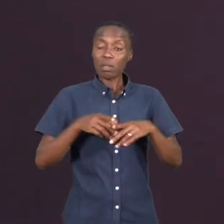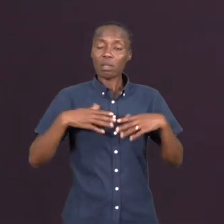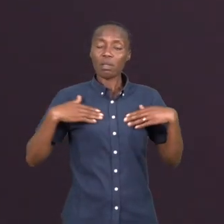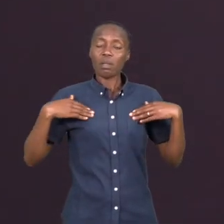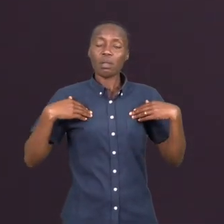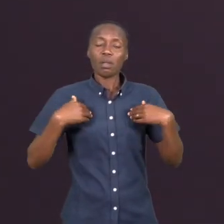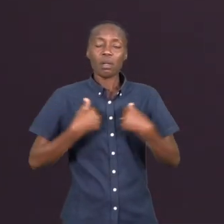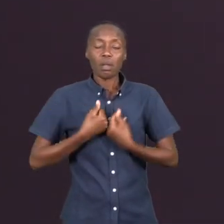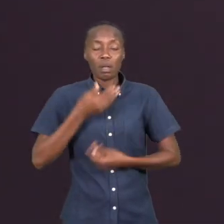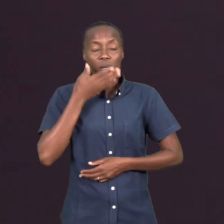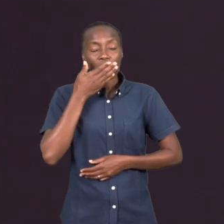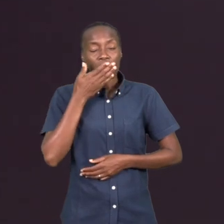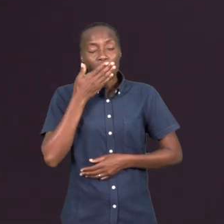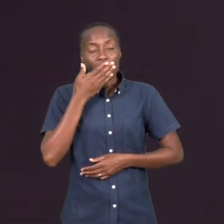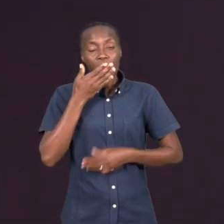sobrecarga?